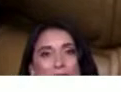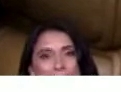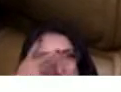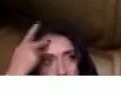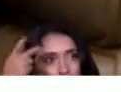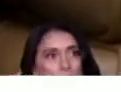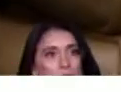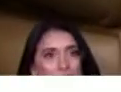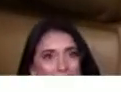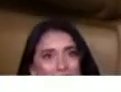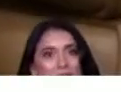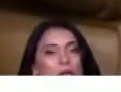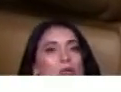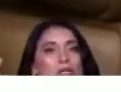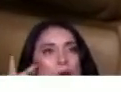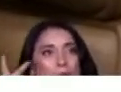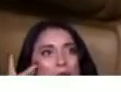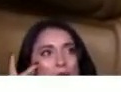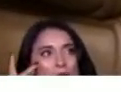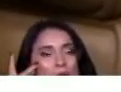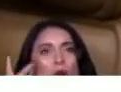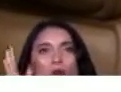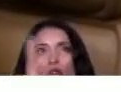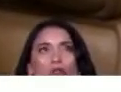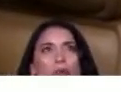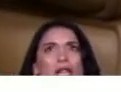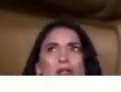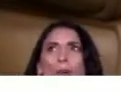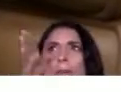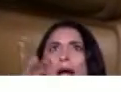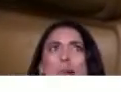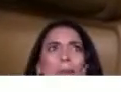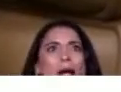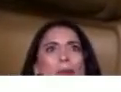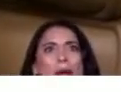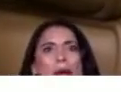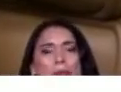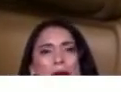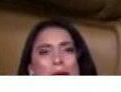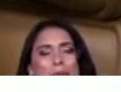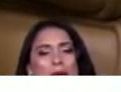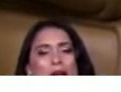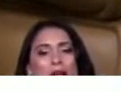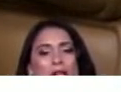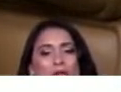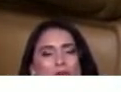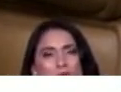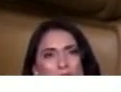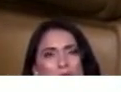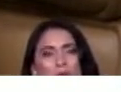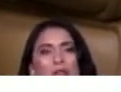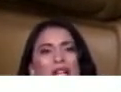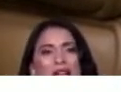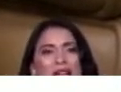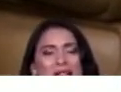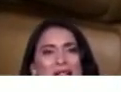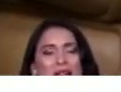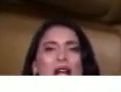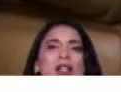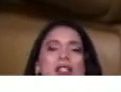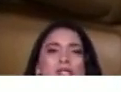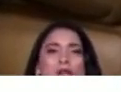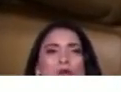viviam perambulando pelo interior do Brasil, nas famosas entradas, bandeiras ou monções, que